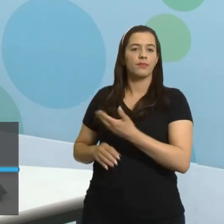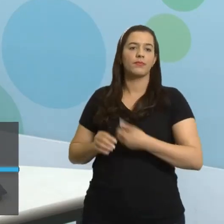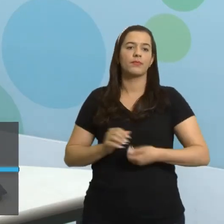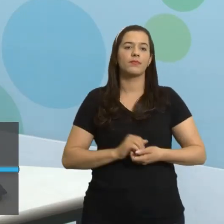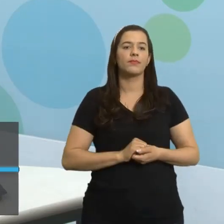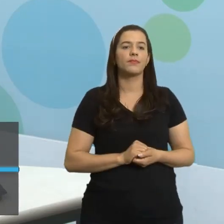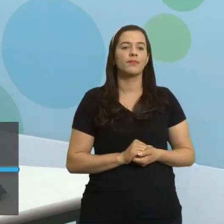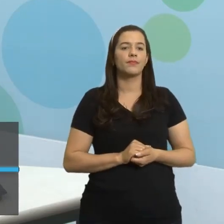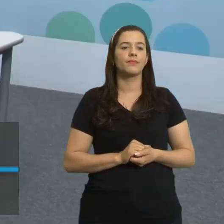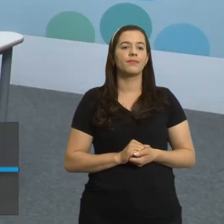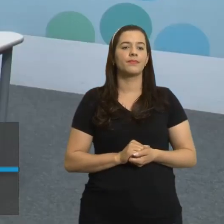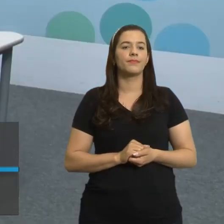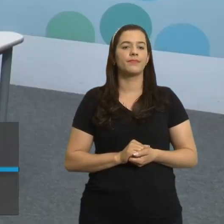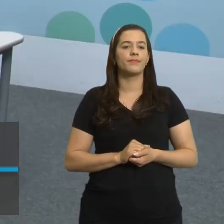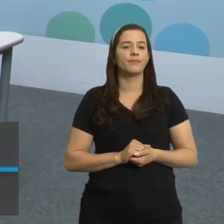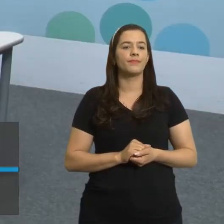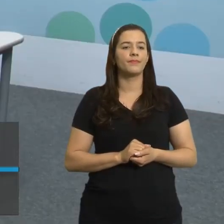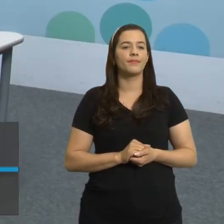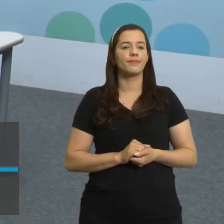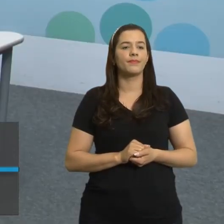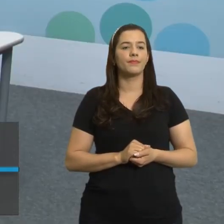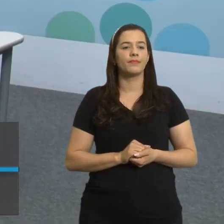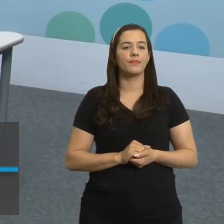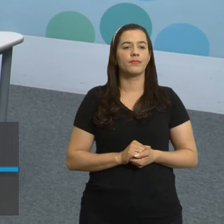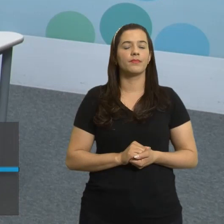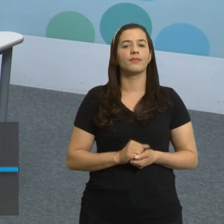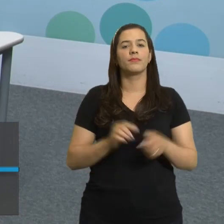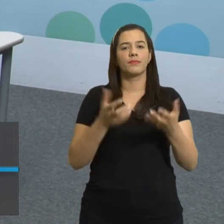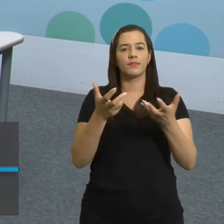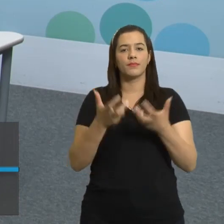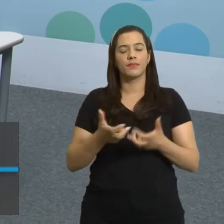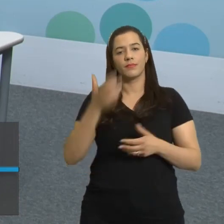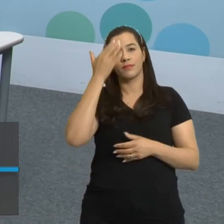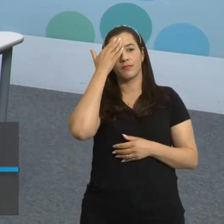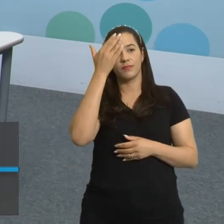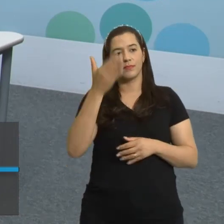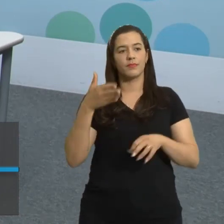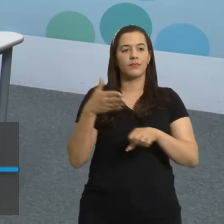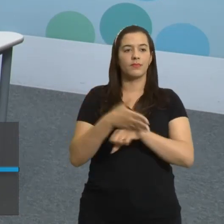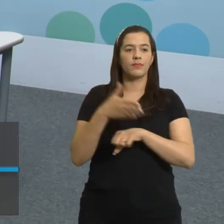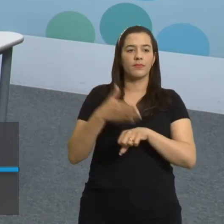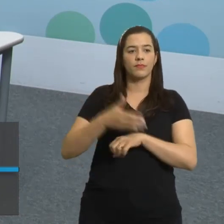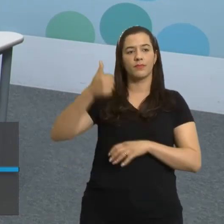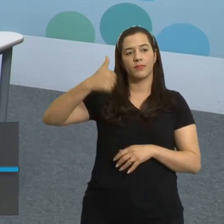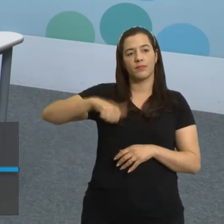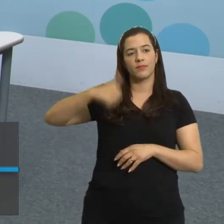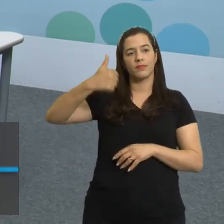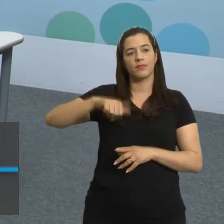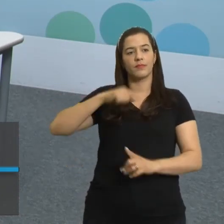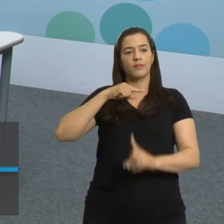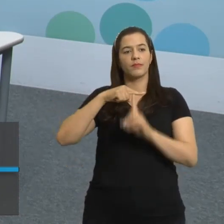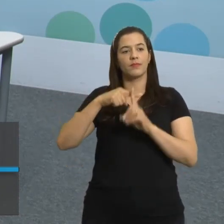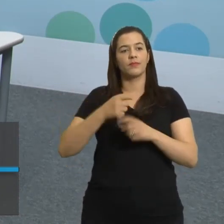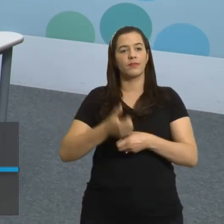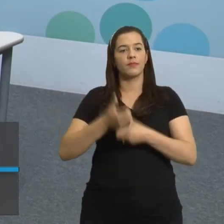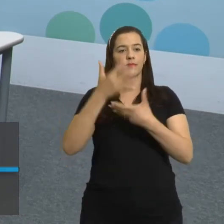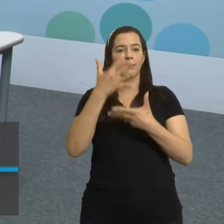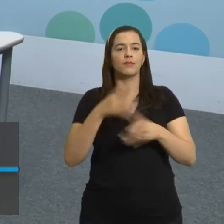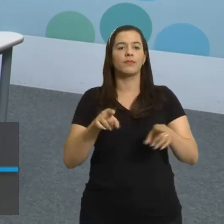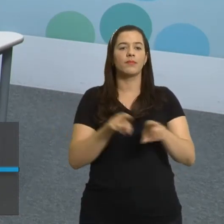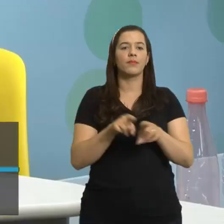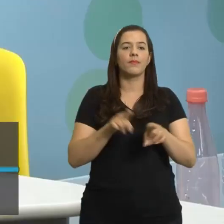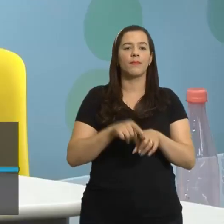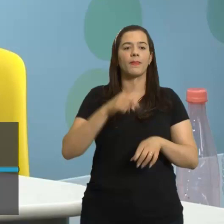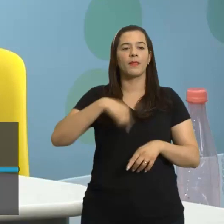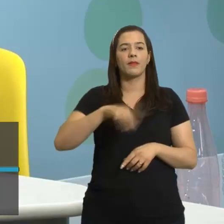a Grazi. Pessoal, eu gostaria de agradecer pelas avaliações positivas aí, né? Mencionando